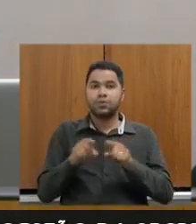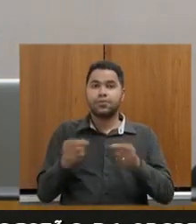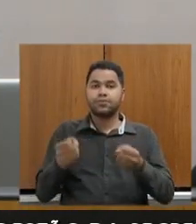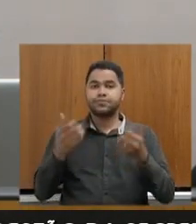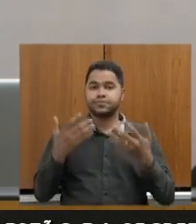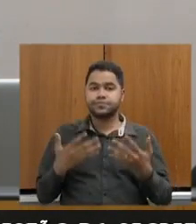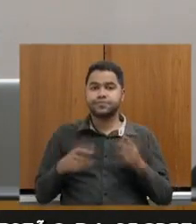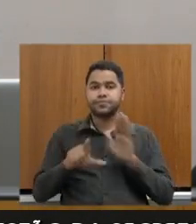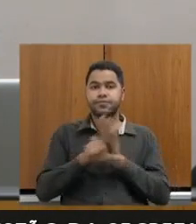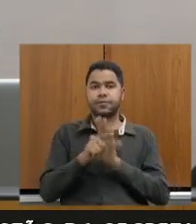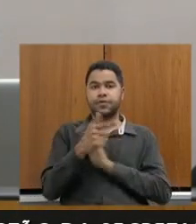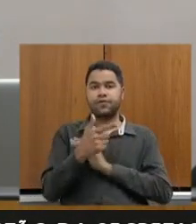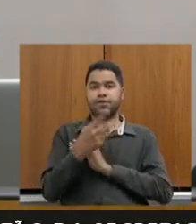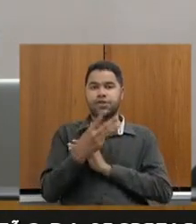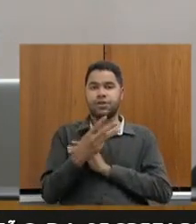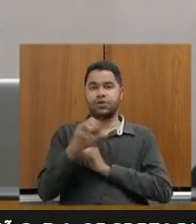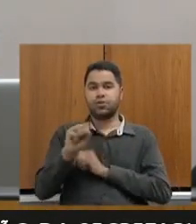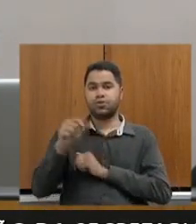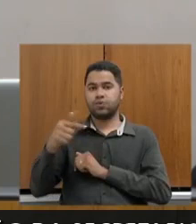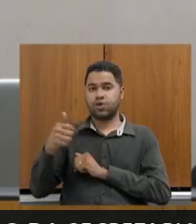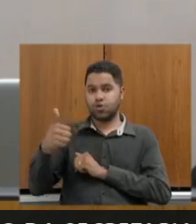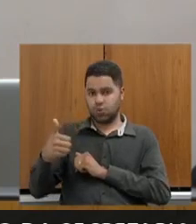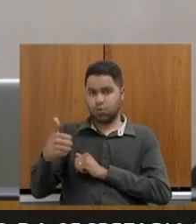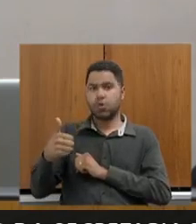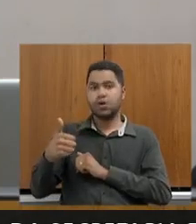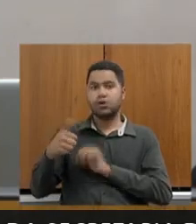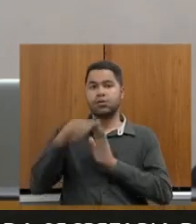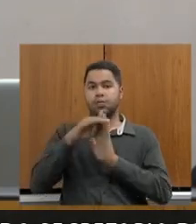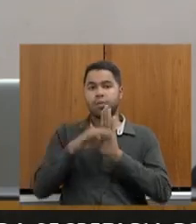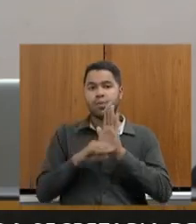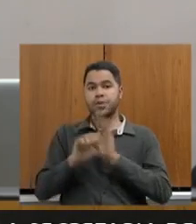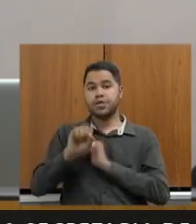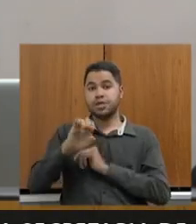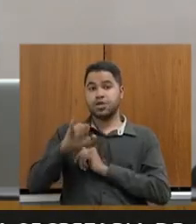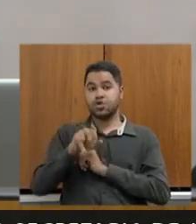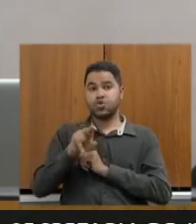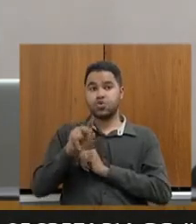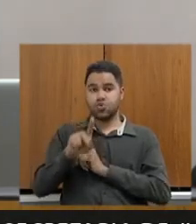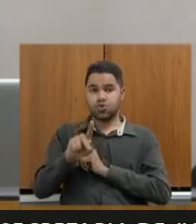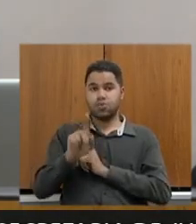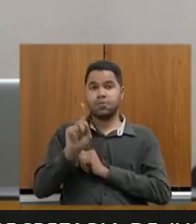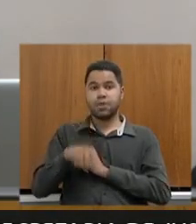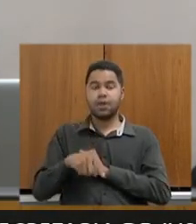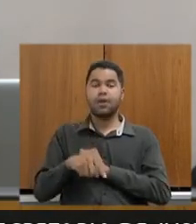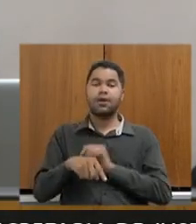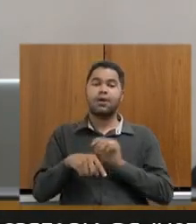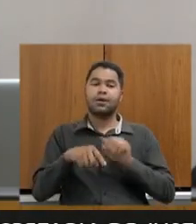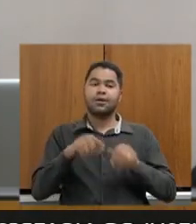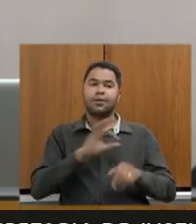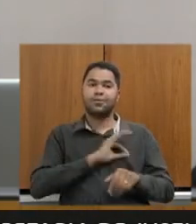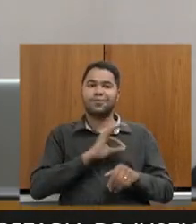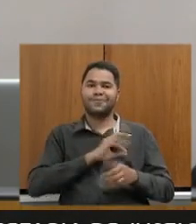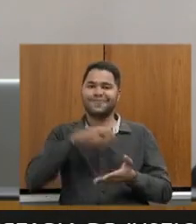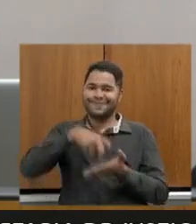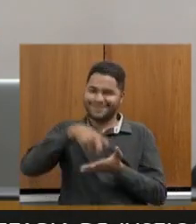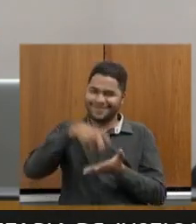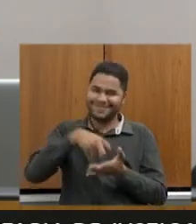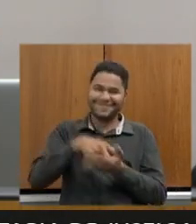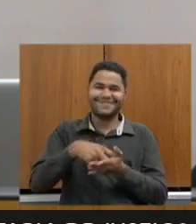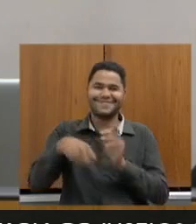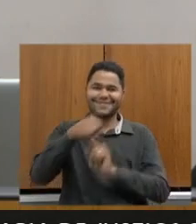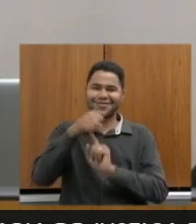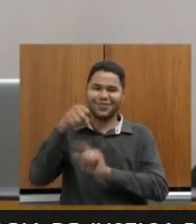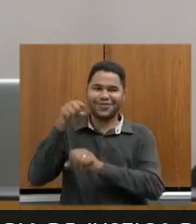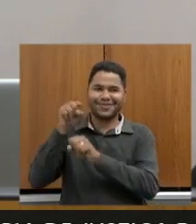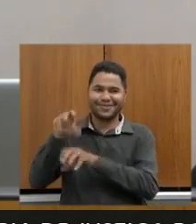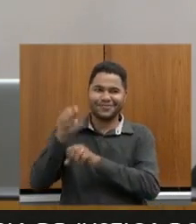a lei 23871 com as medidas adotadas pela Sejus para publicando aumente o número de policiais penais e a gente segurança